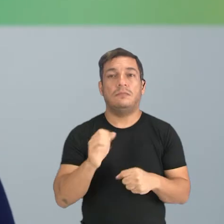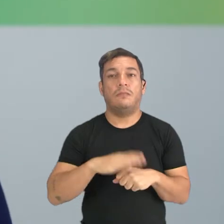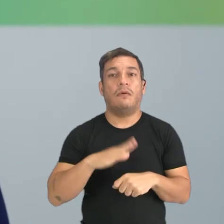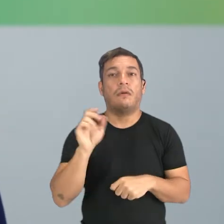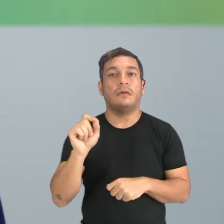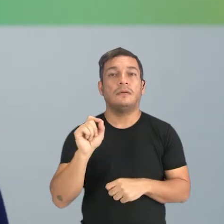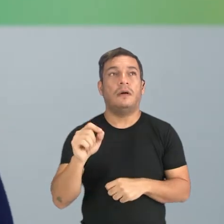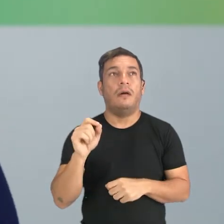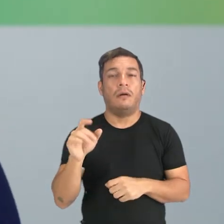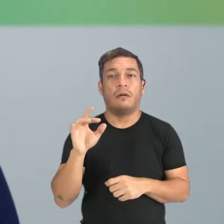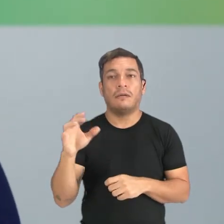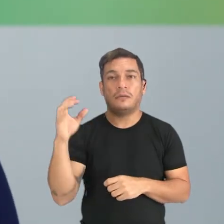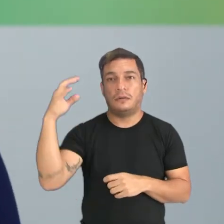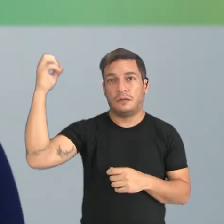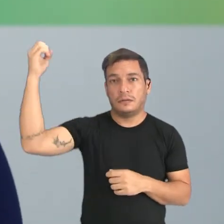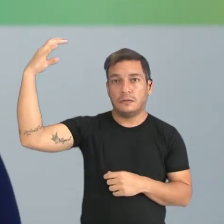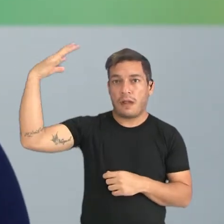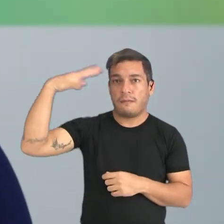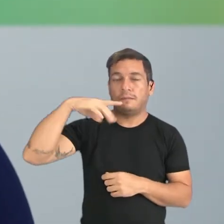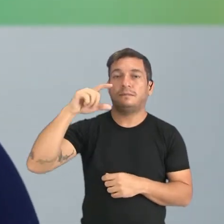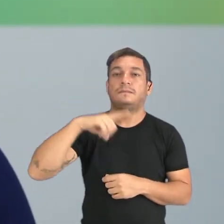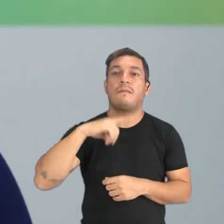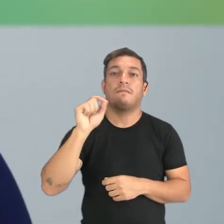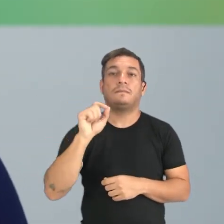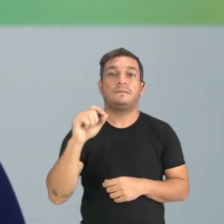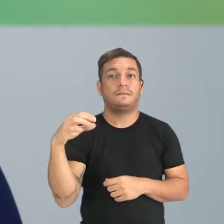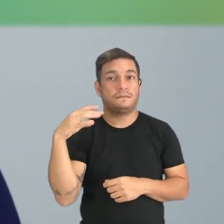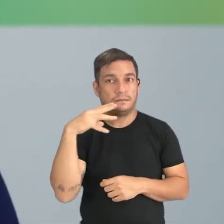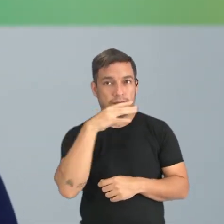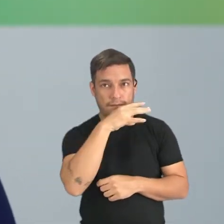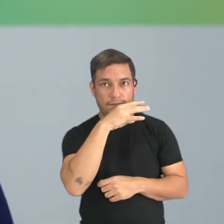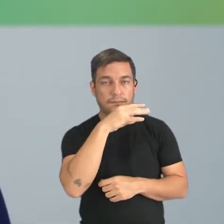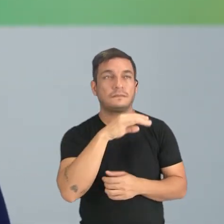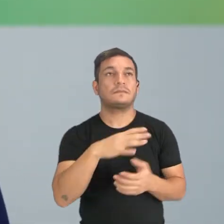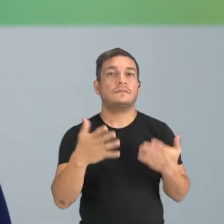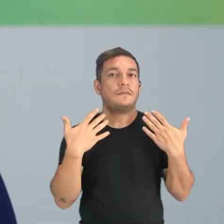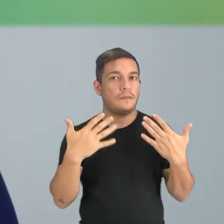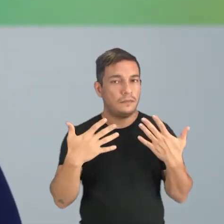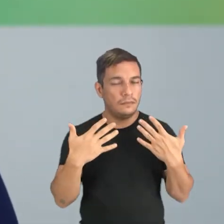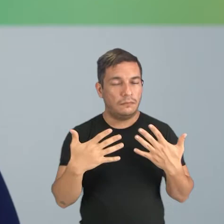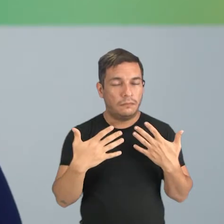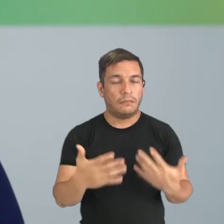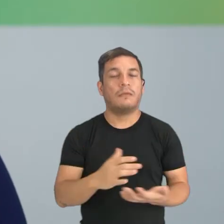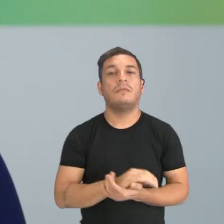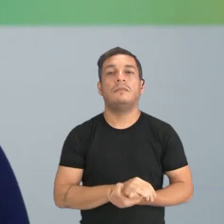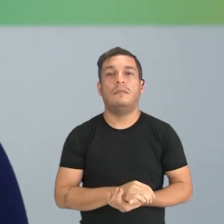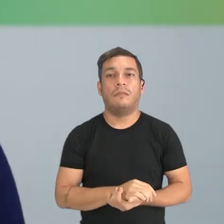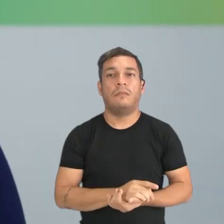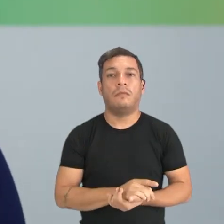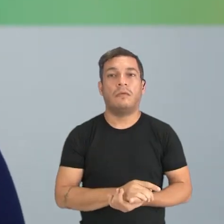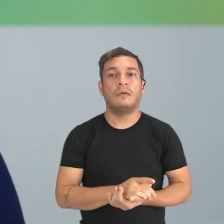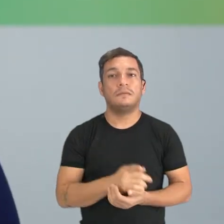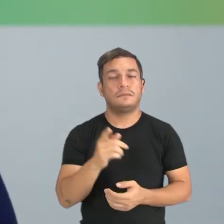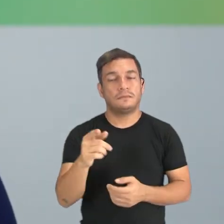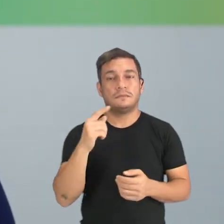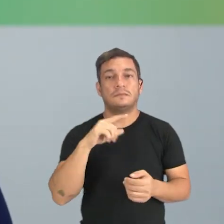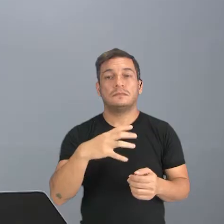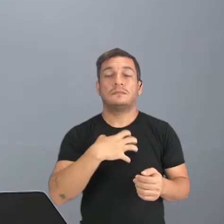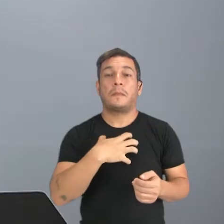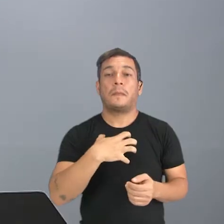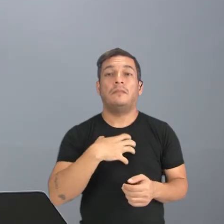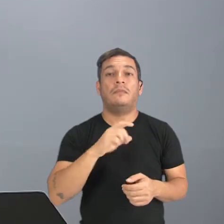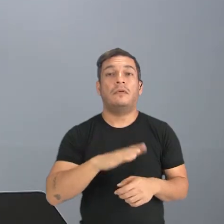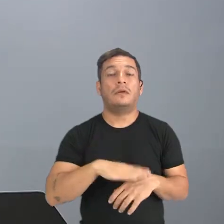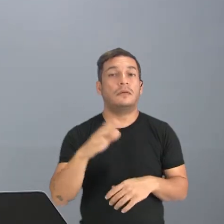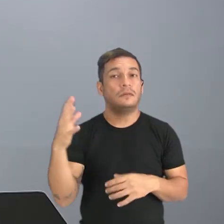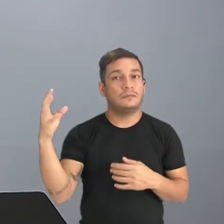mais toda essa luz, gerando calor, gerando aquecimento. E aí você passa a sentir